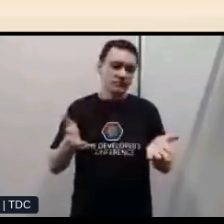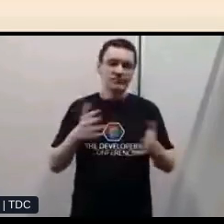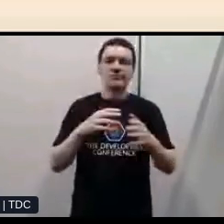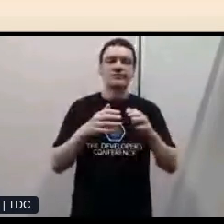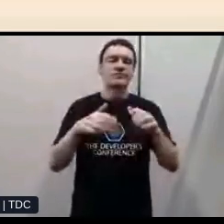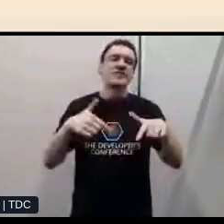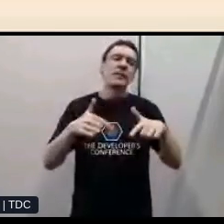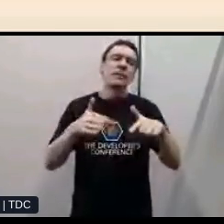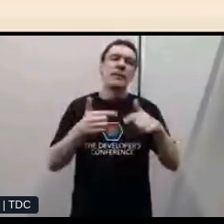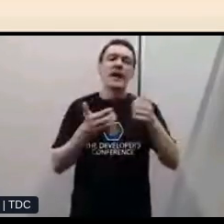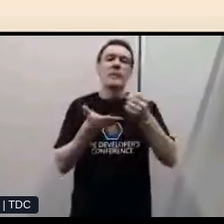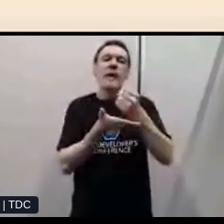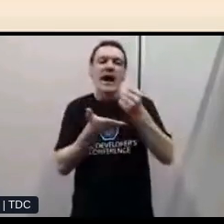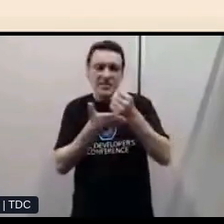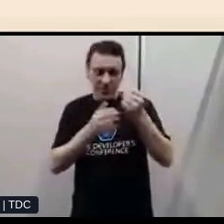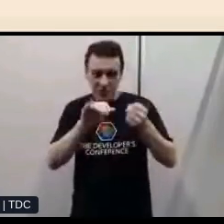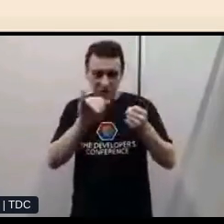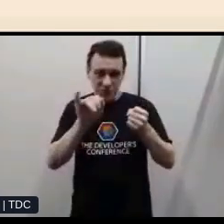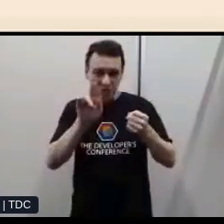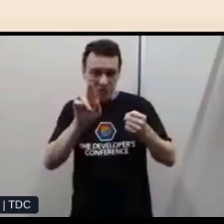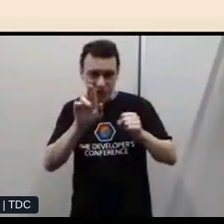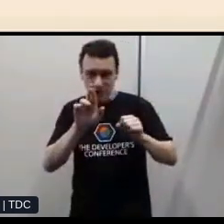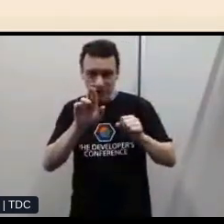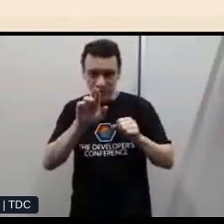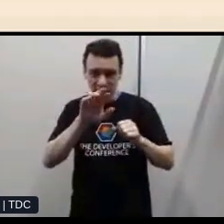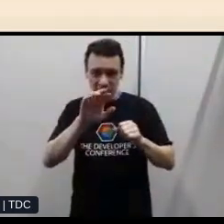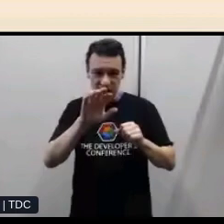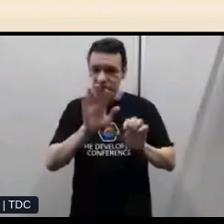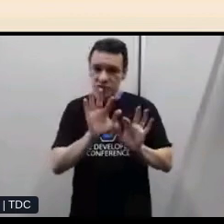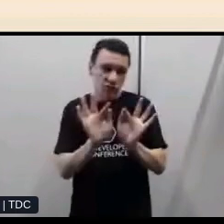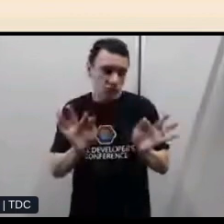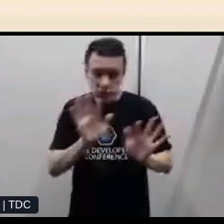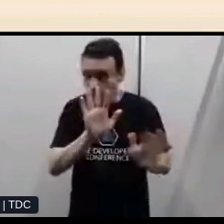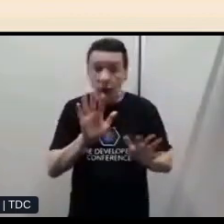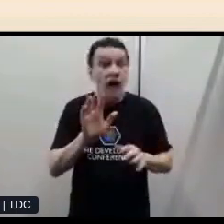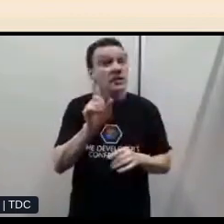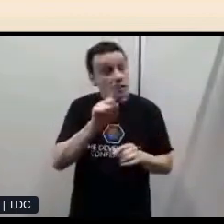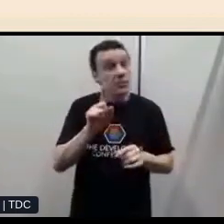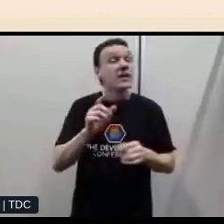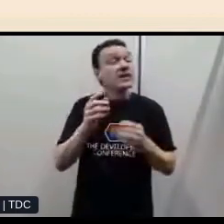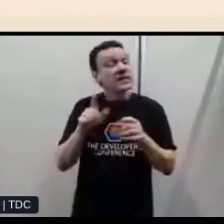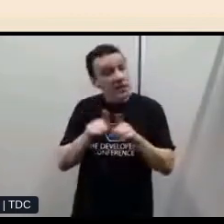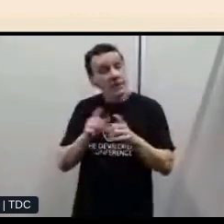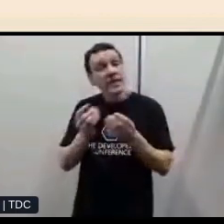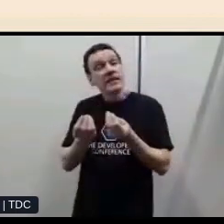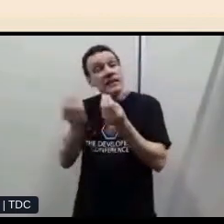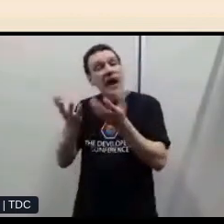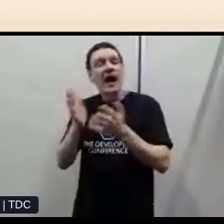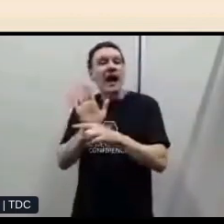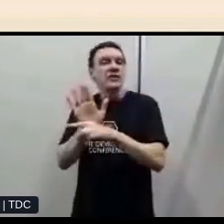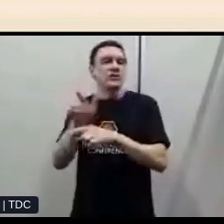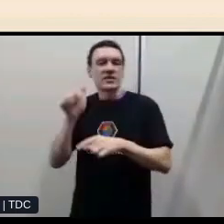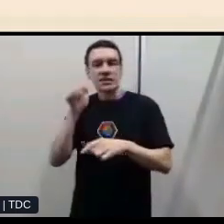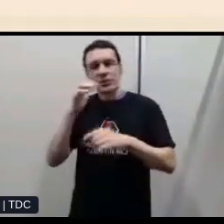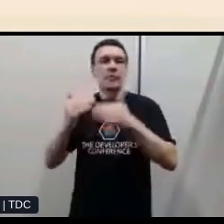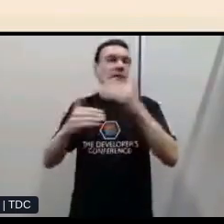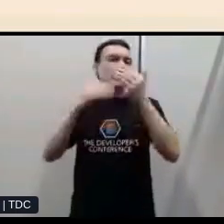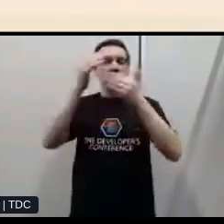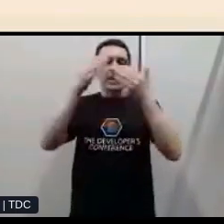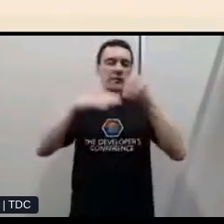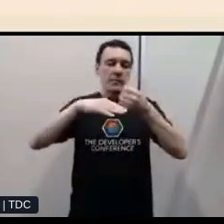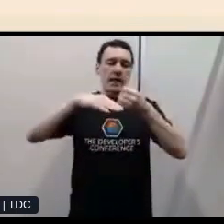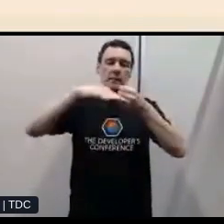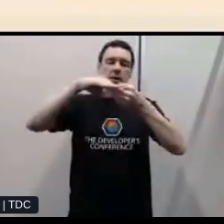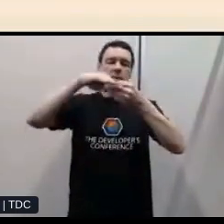júnior, também dar a capacitação para que as mulheres possam ir crescendo dentro das empresas e possam chegar nas posições